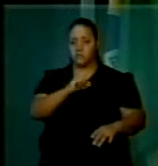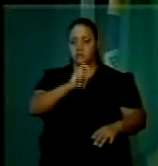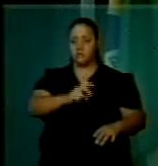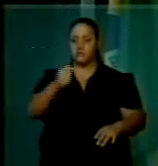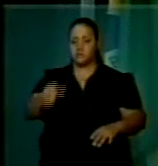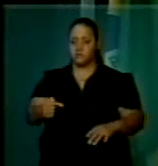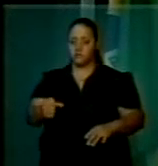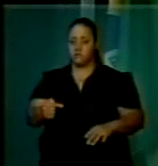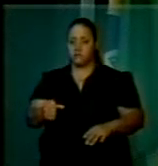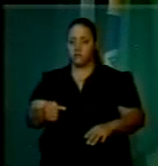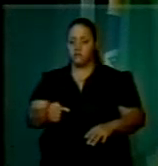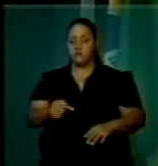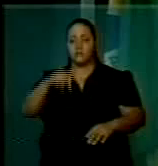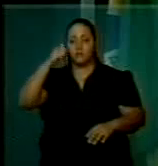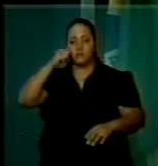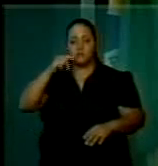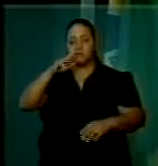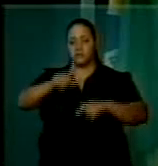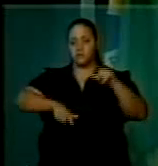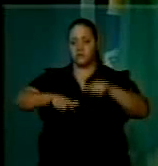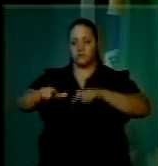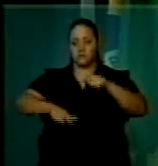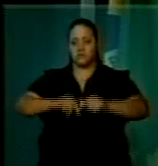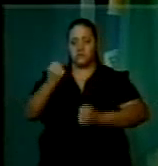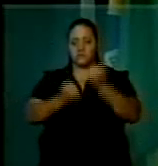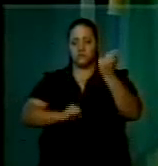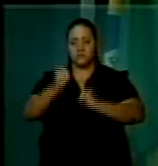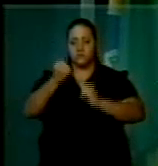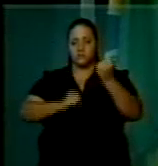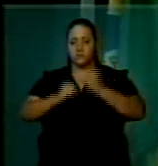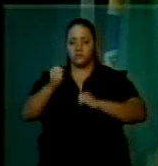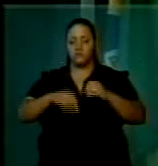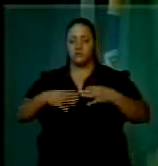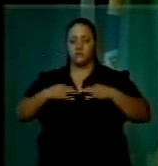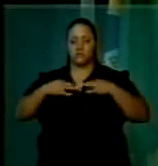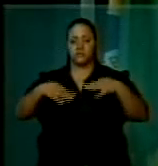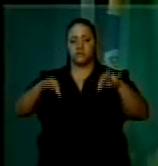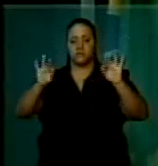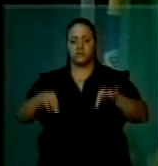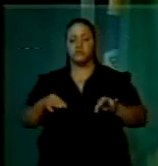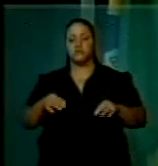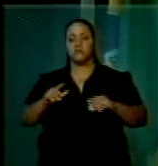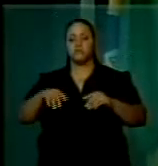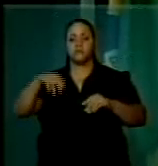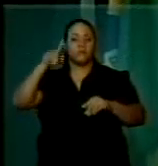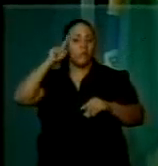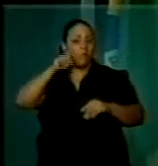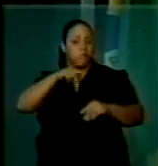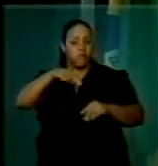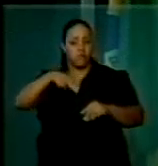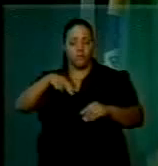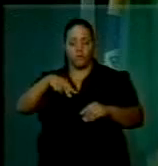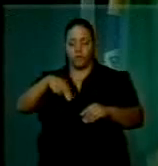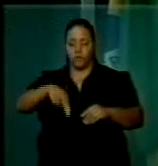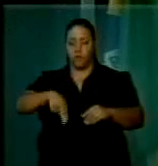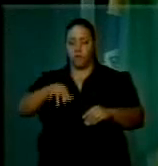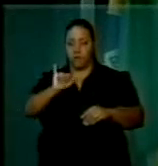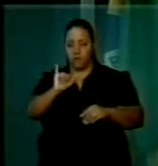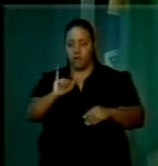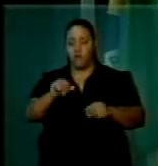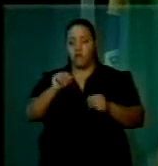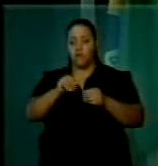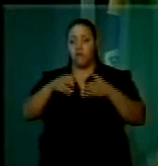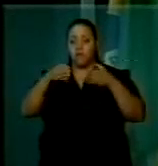1857, operárias de uma fábrica de tecidos de Nova York fizeram uma grande greve, ocuparam a fábrica